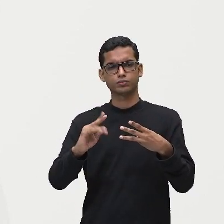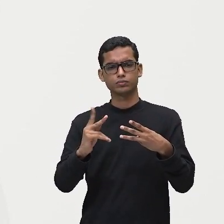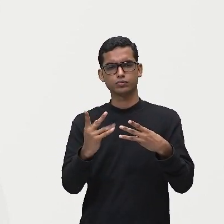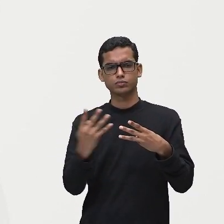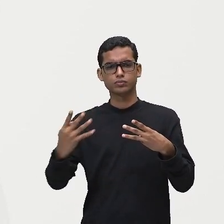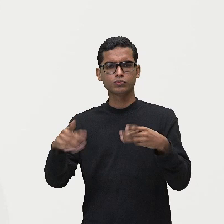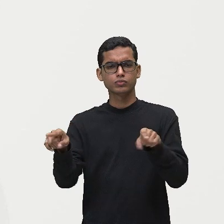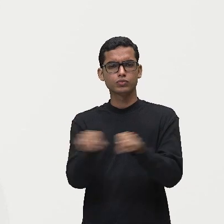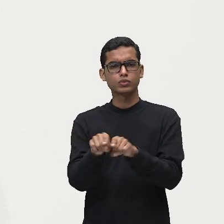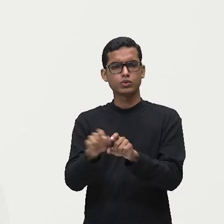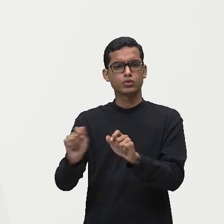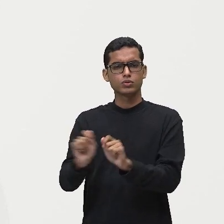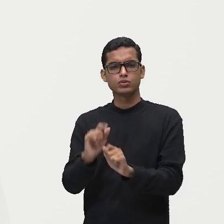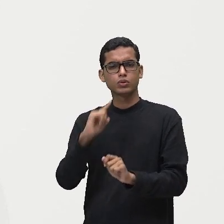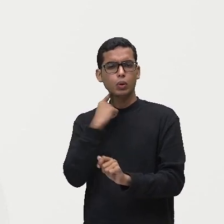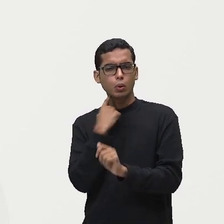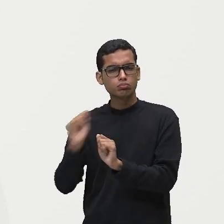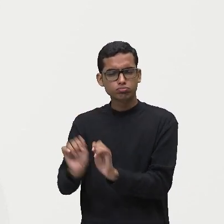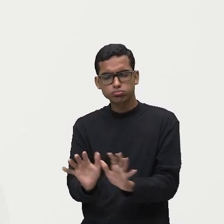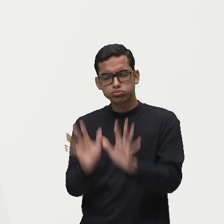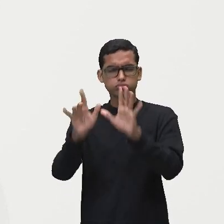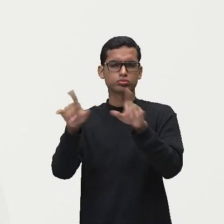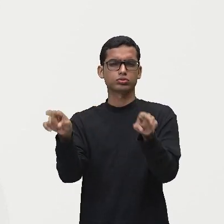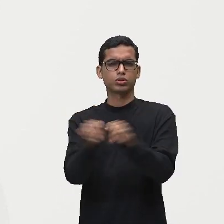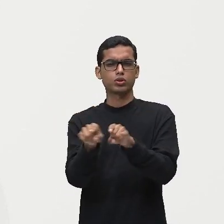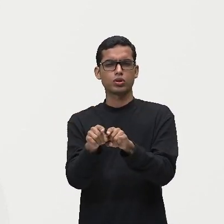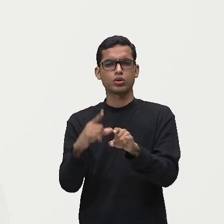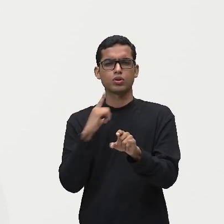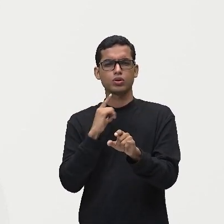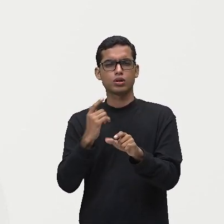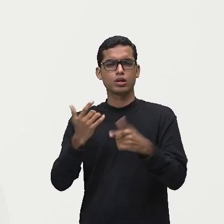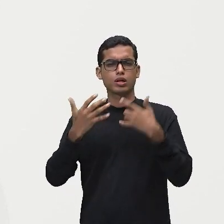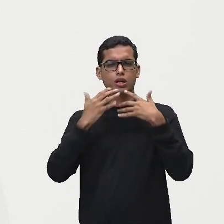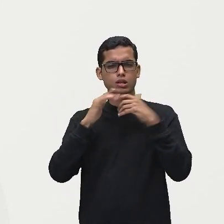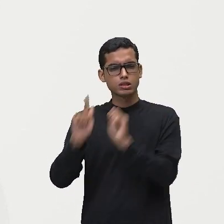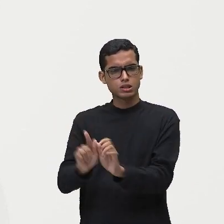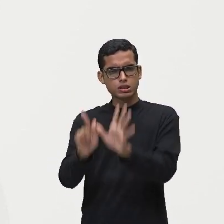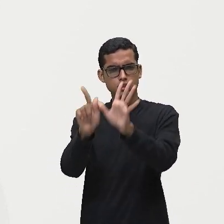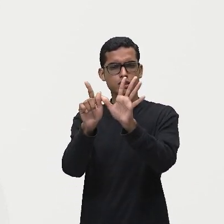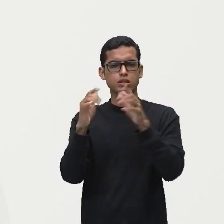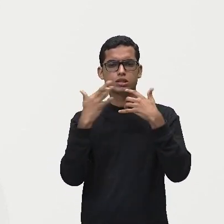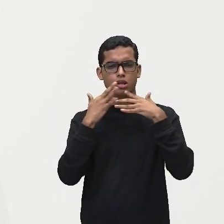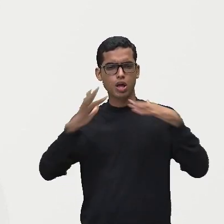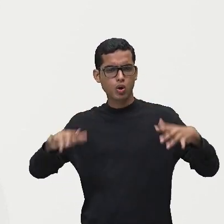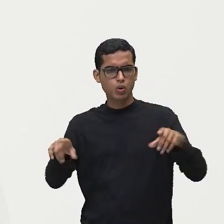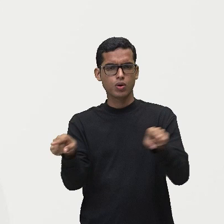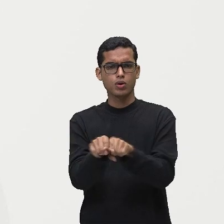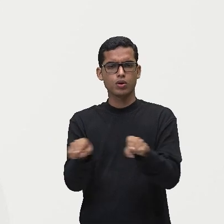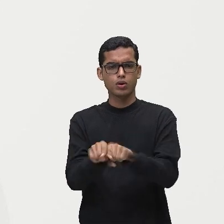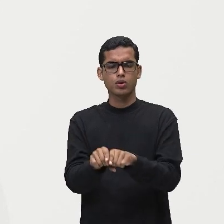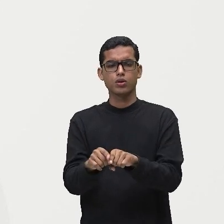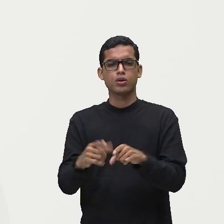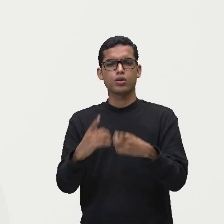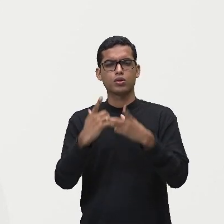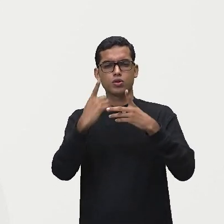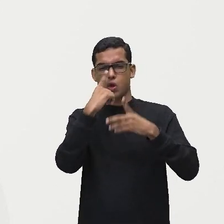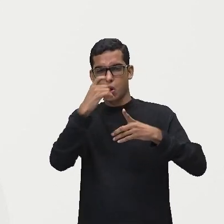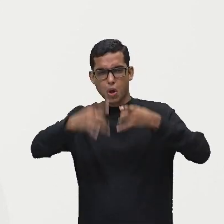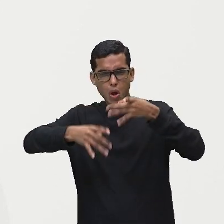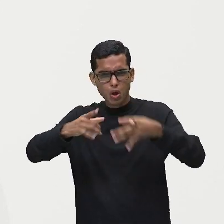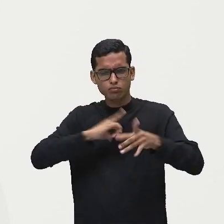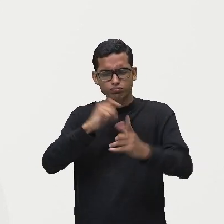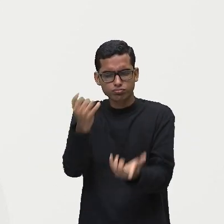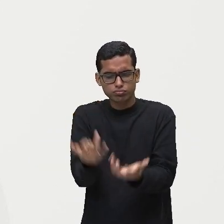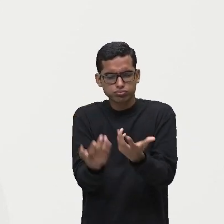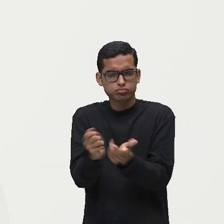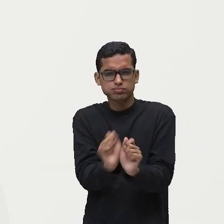liberados pelos ruminantes. E a fonte do óxido nitroso são os